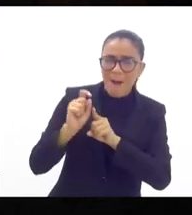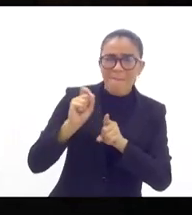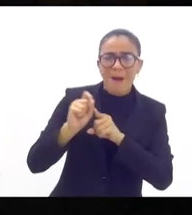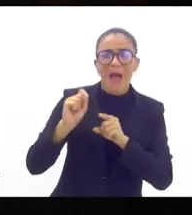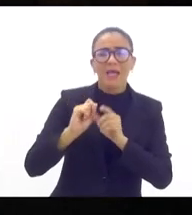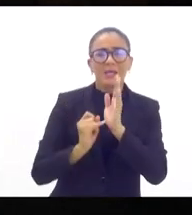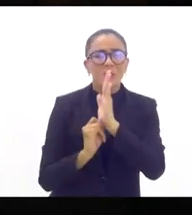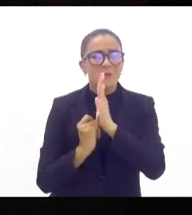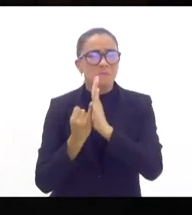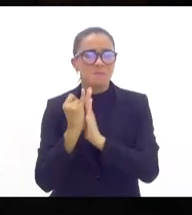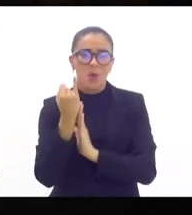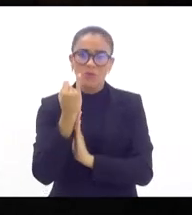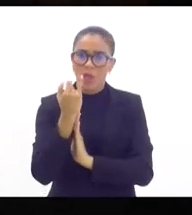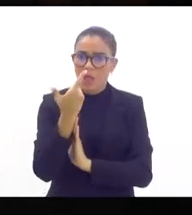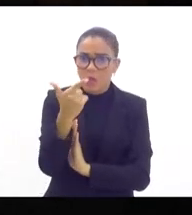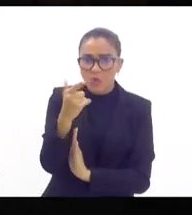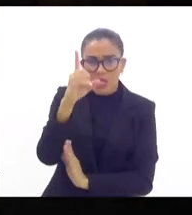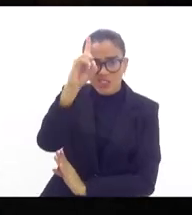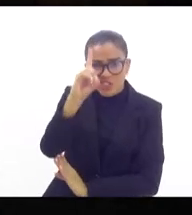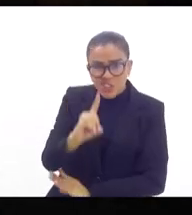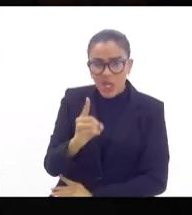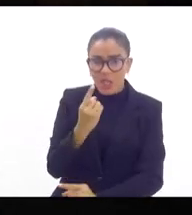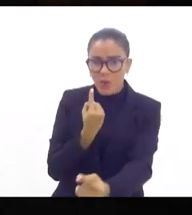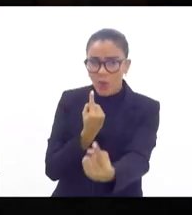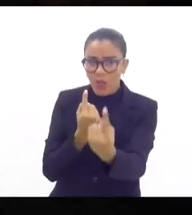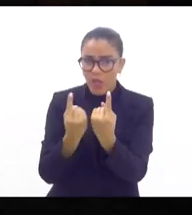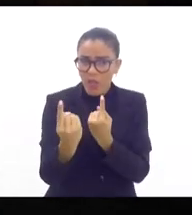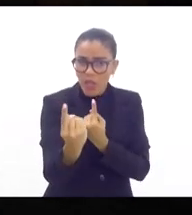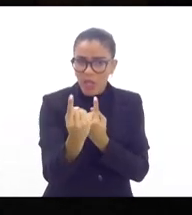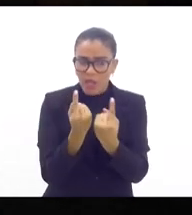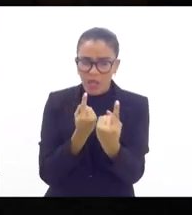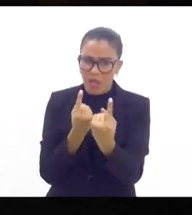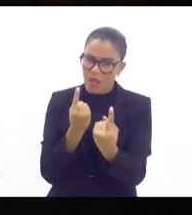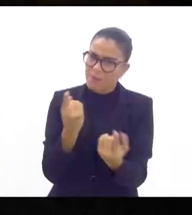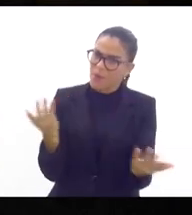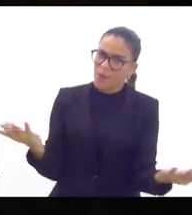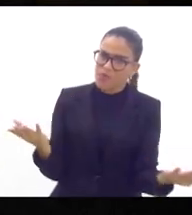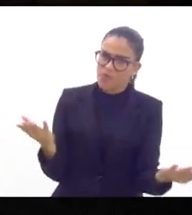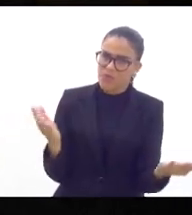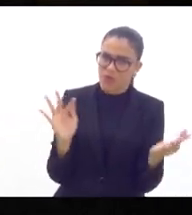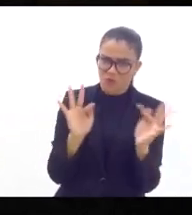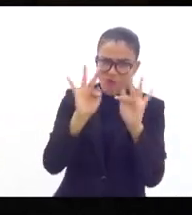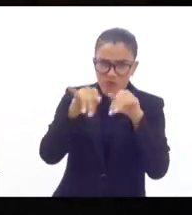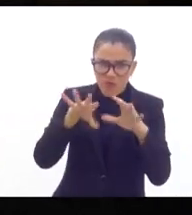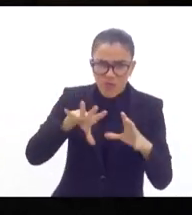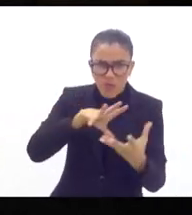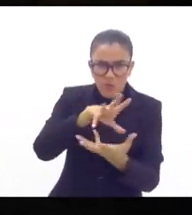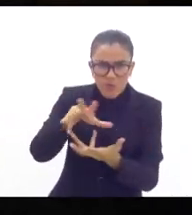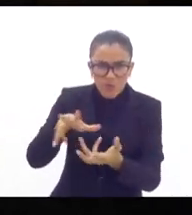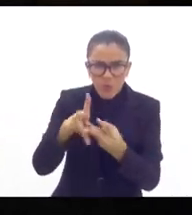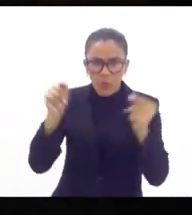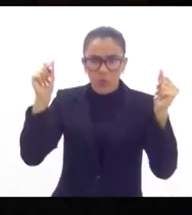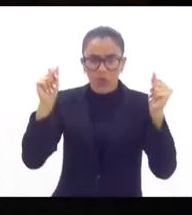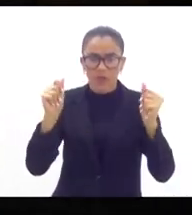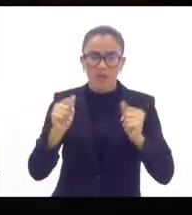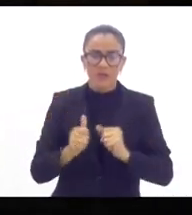não ter o direito de ir e vir isso é o fim do mundo obrigada